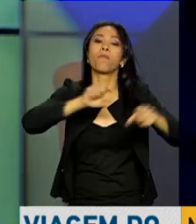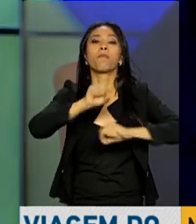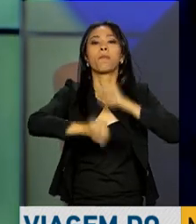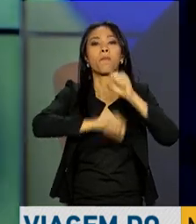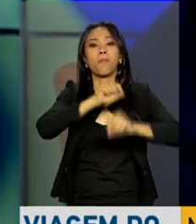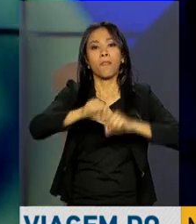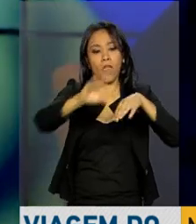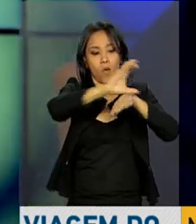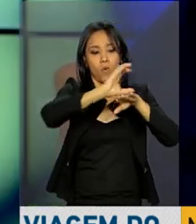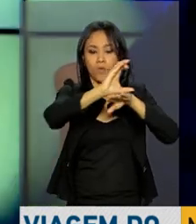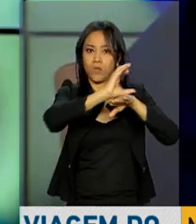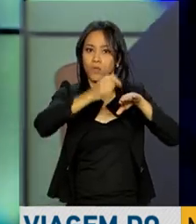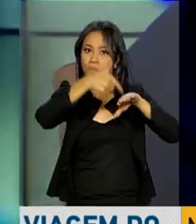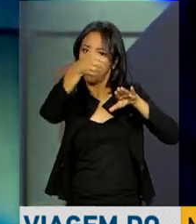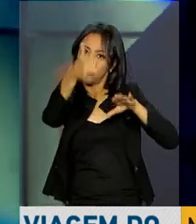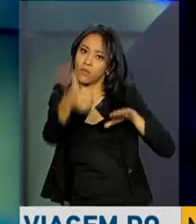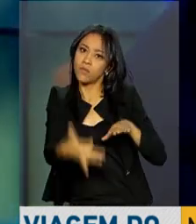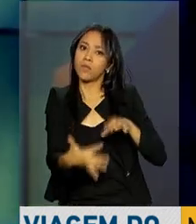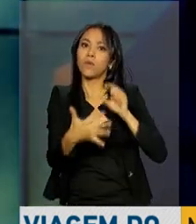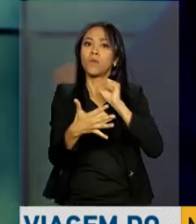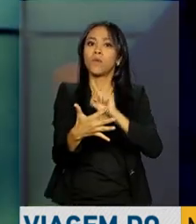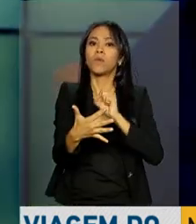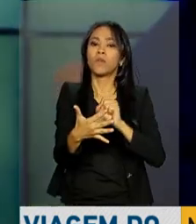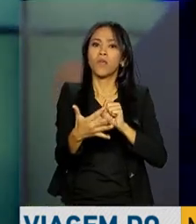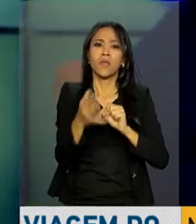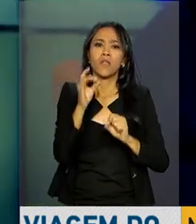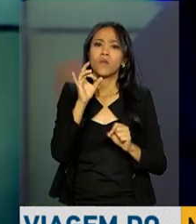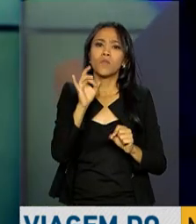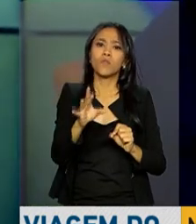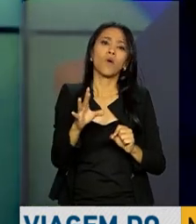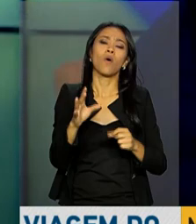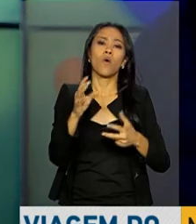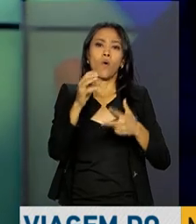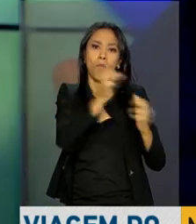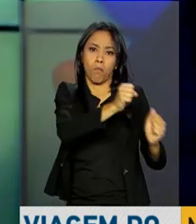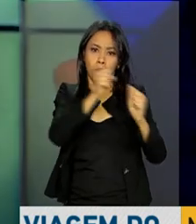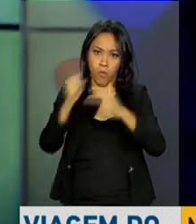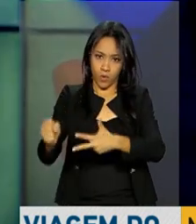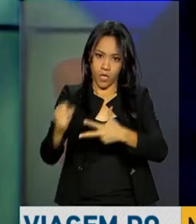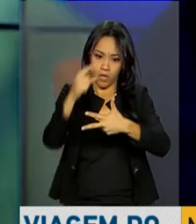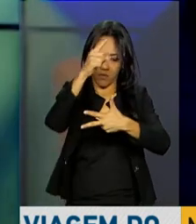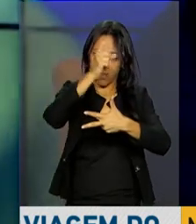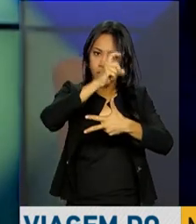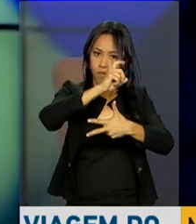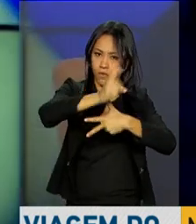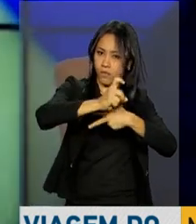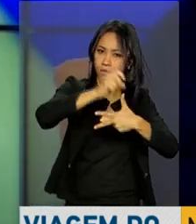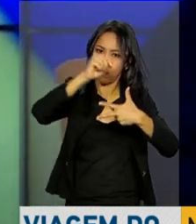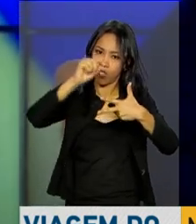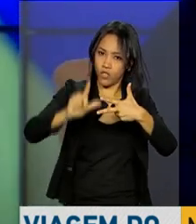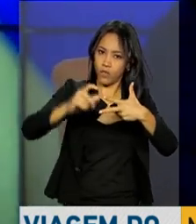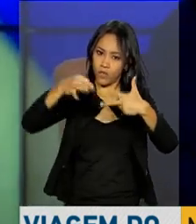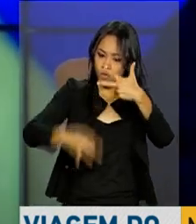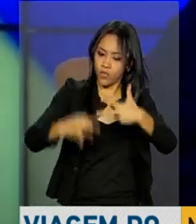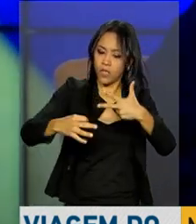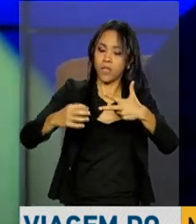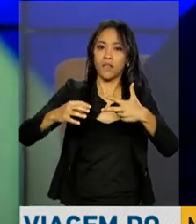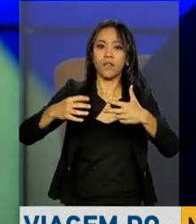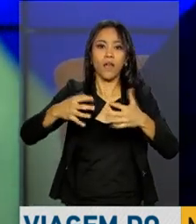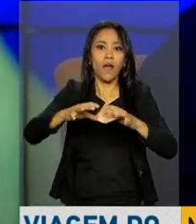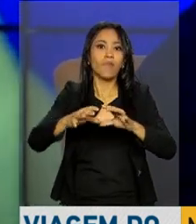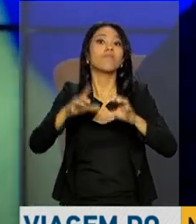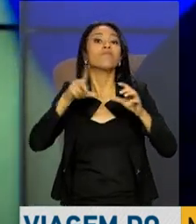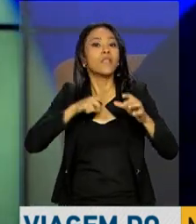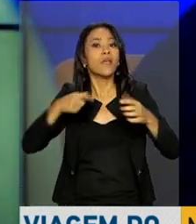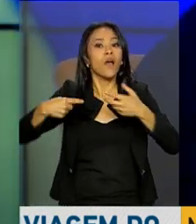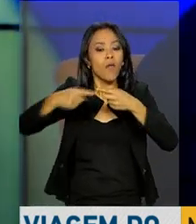Constituição determina, por exemplo, não apenas a independência entre os poderes, que as pessoas falam muito isso, né? Mas antes de independência, ela determina a